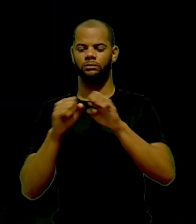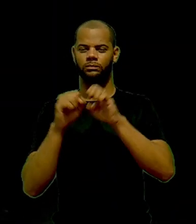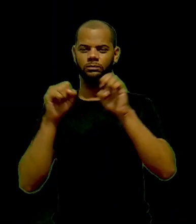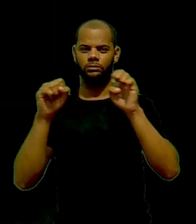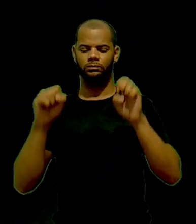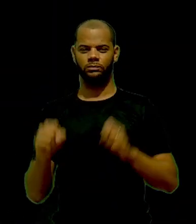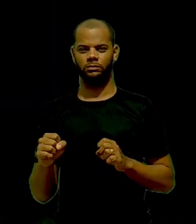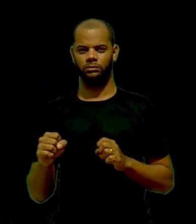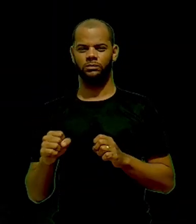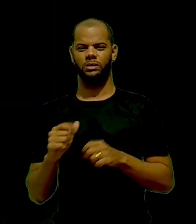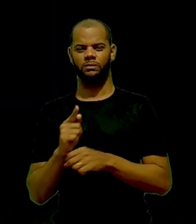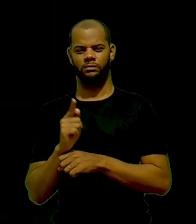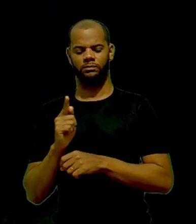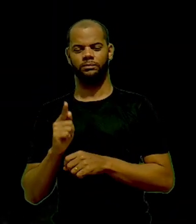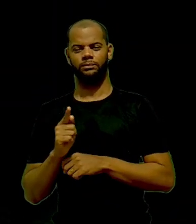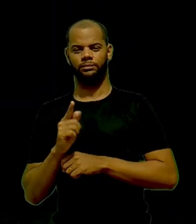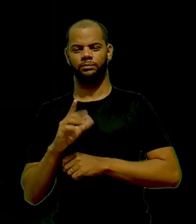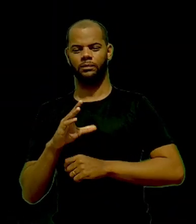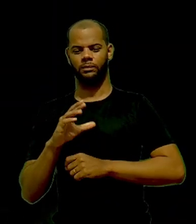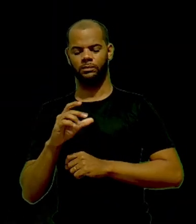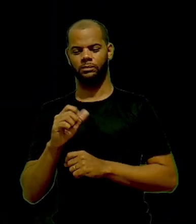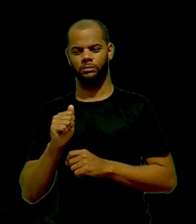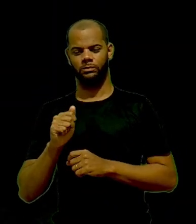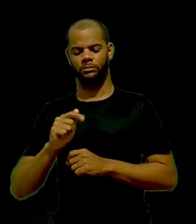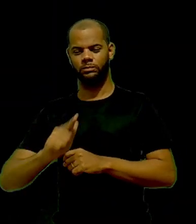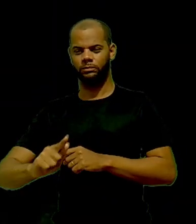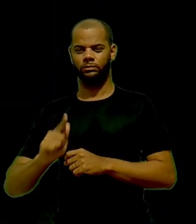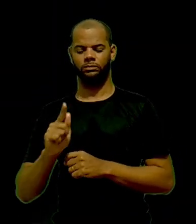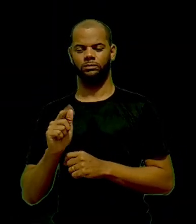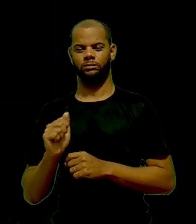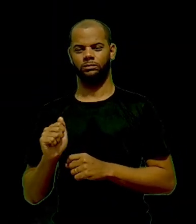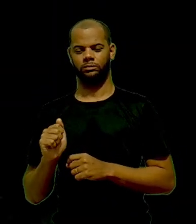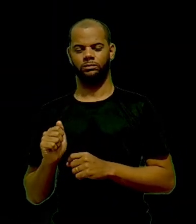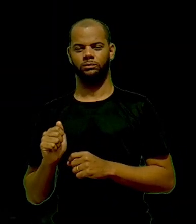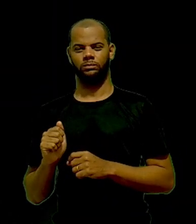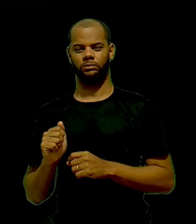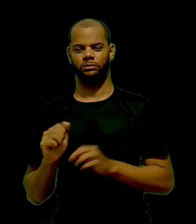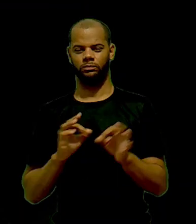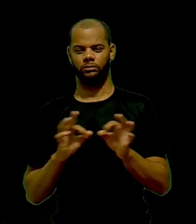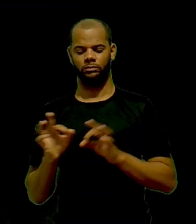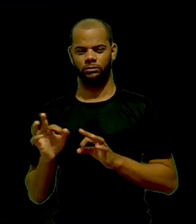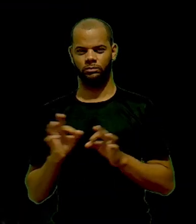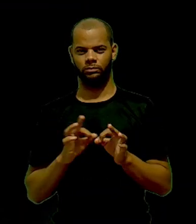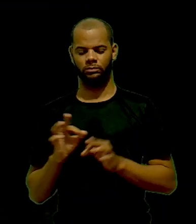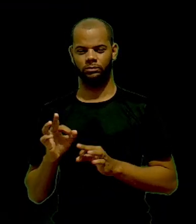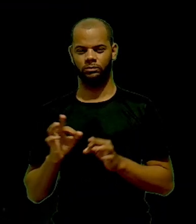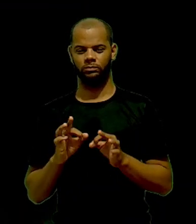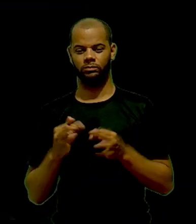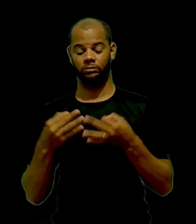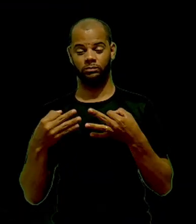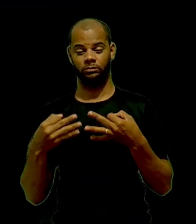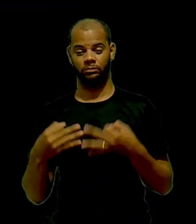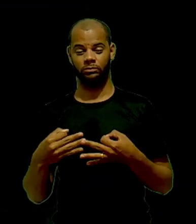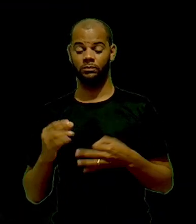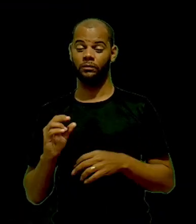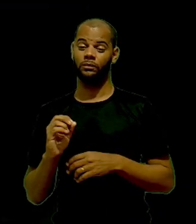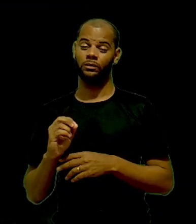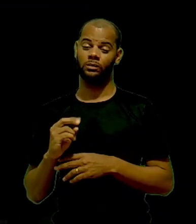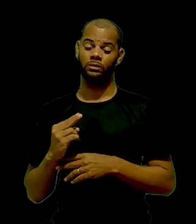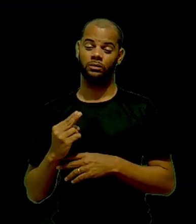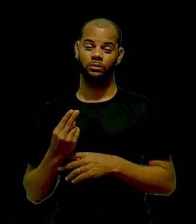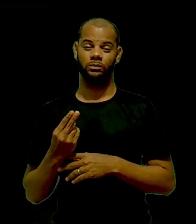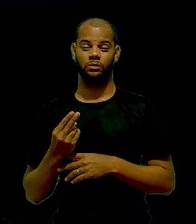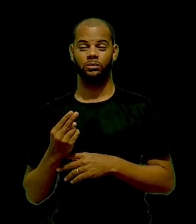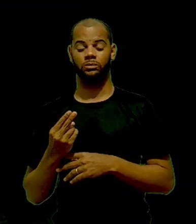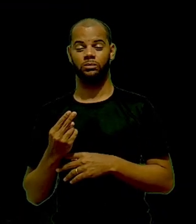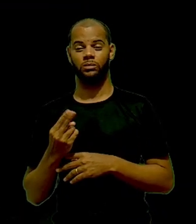vai gerenciar a carga e fazer com a operação com a carga adequada, ou então a operação